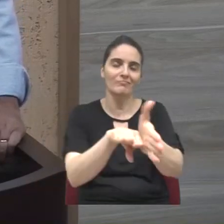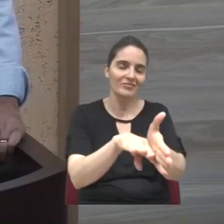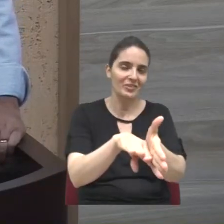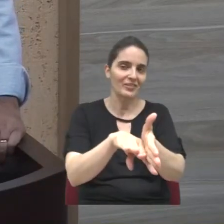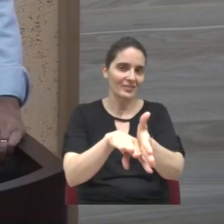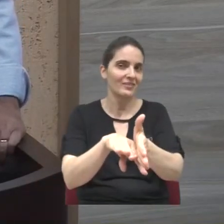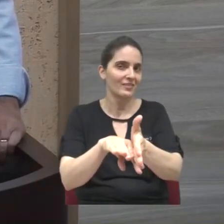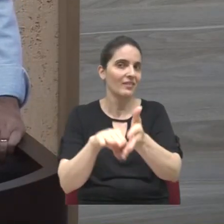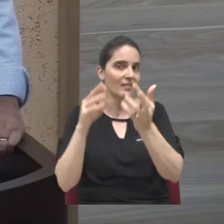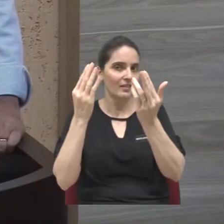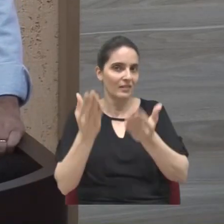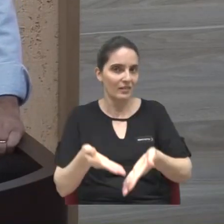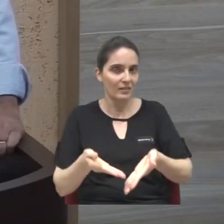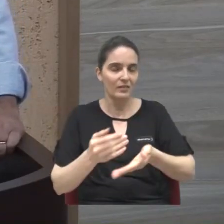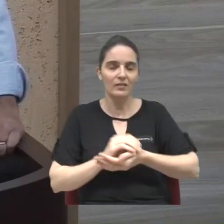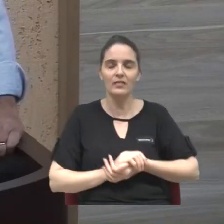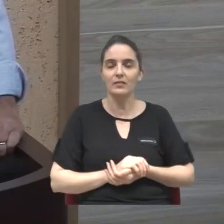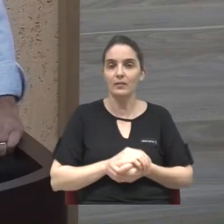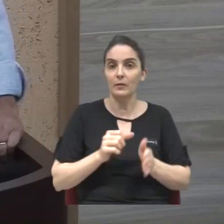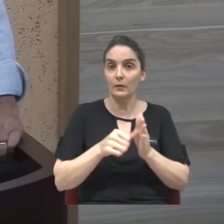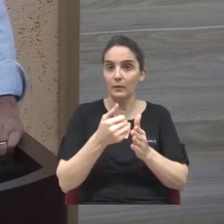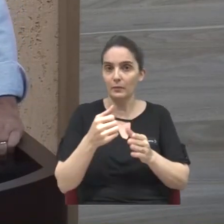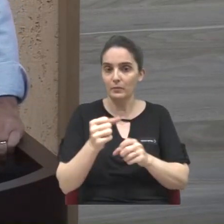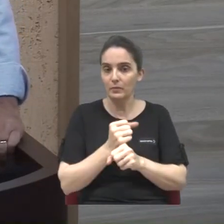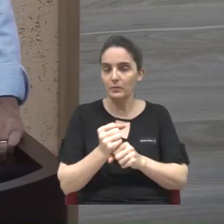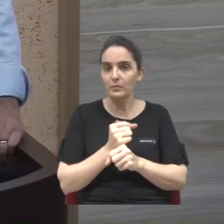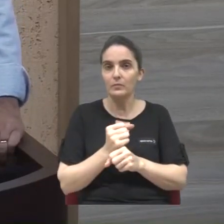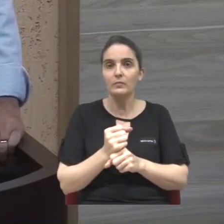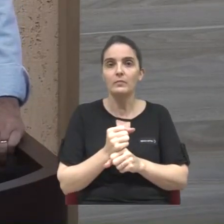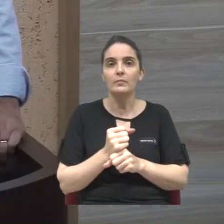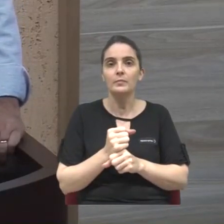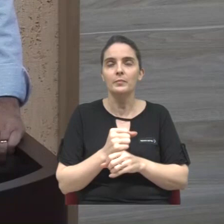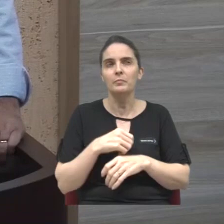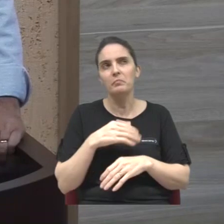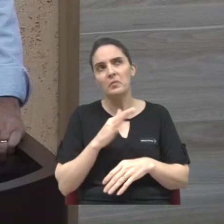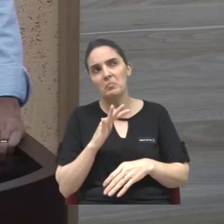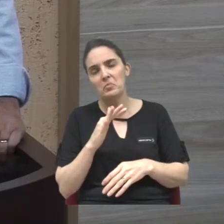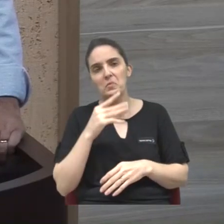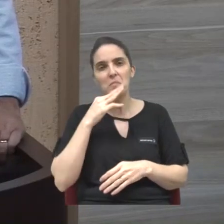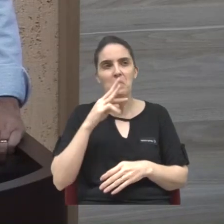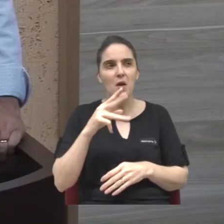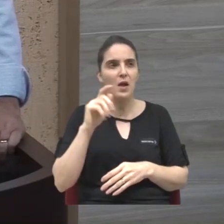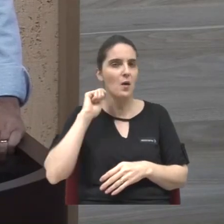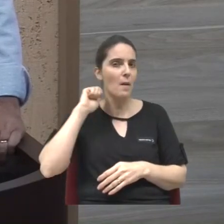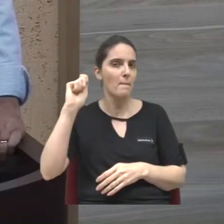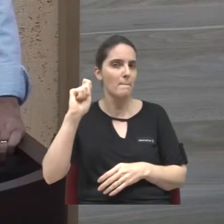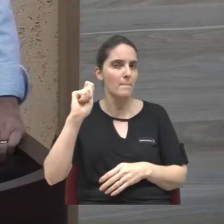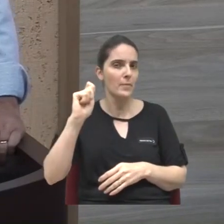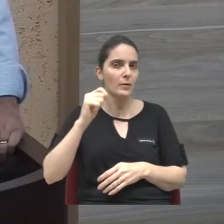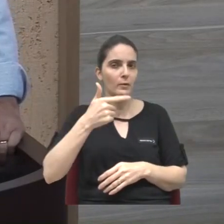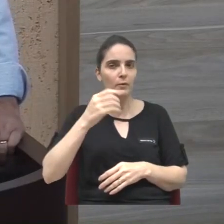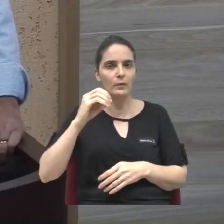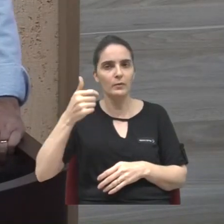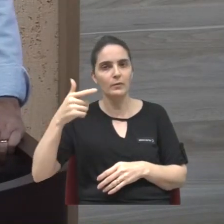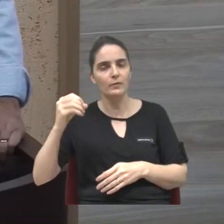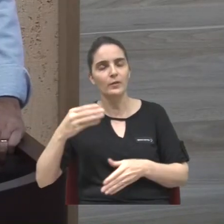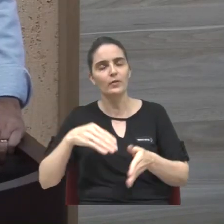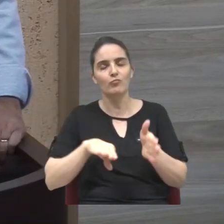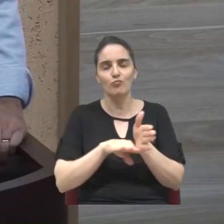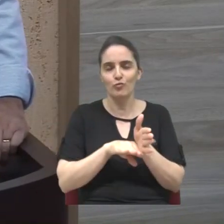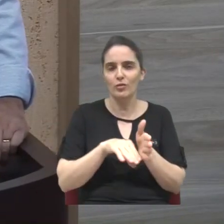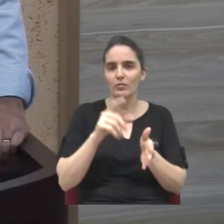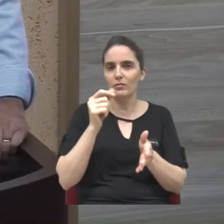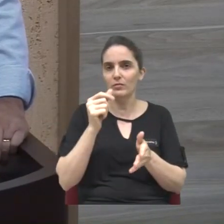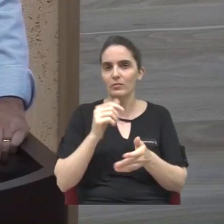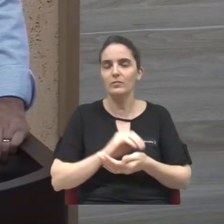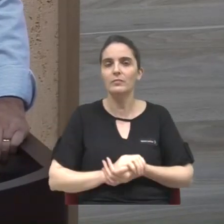ano da legislatura nova agora, e até março, abril do ano que vem, essa verba já vai estar aqui. O bom é que eu consegui completa, né? Eu